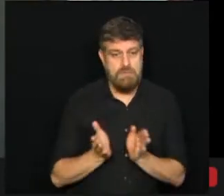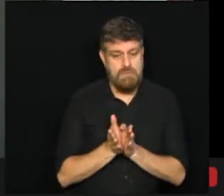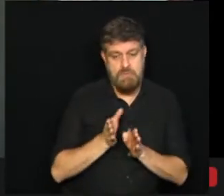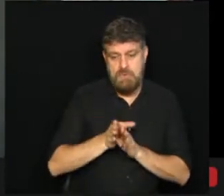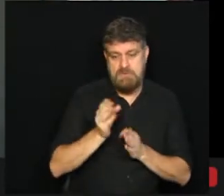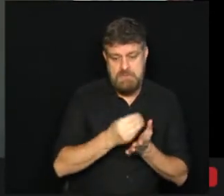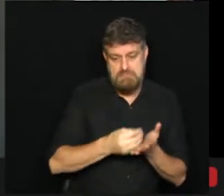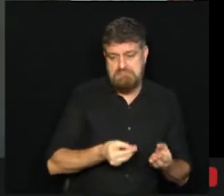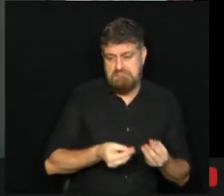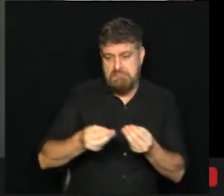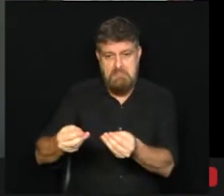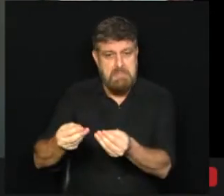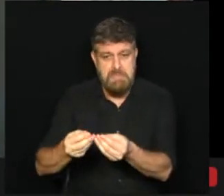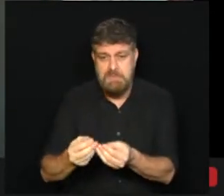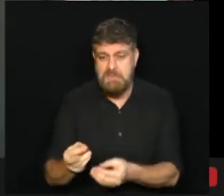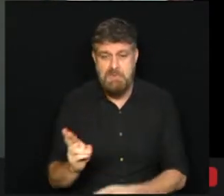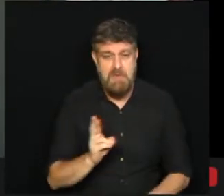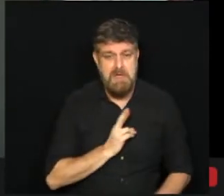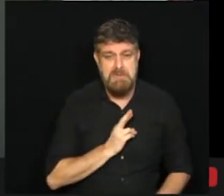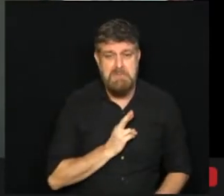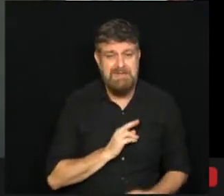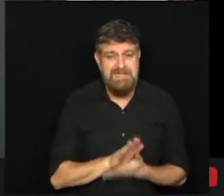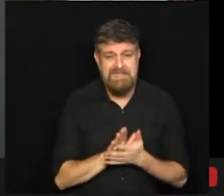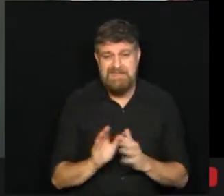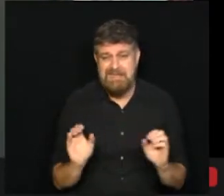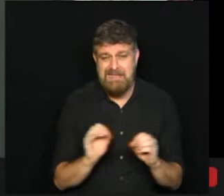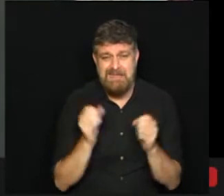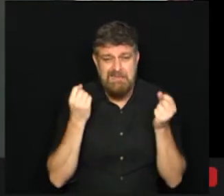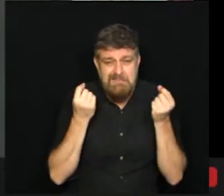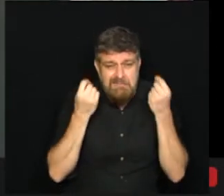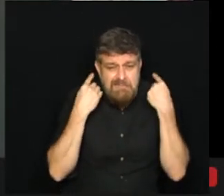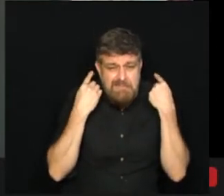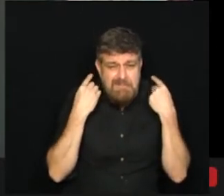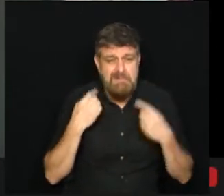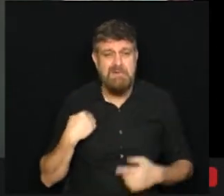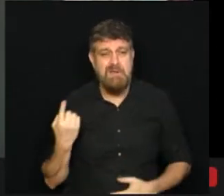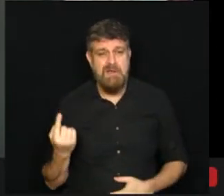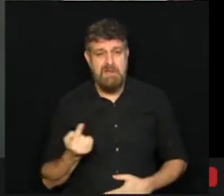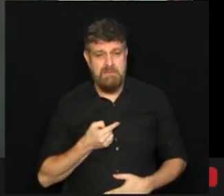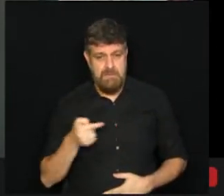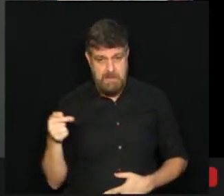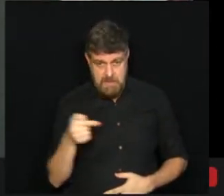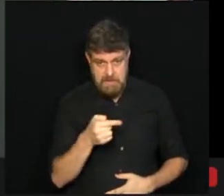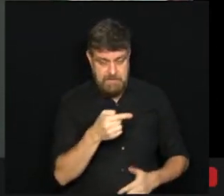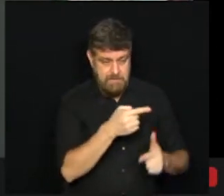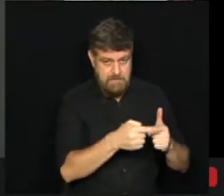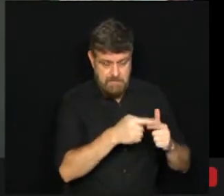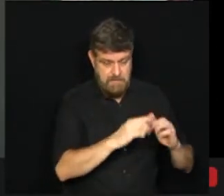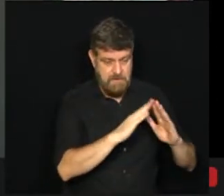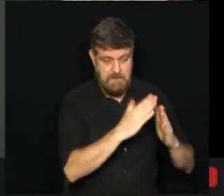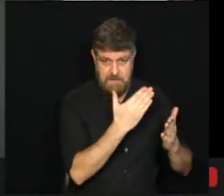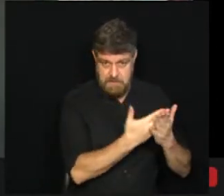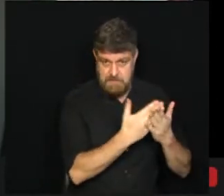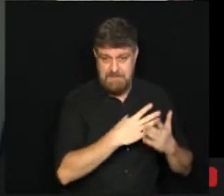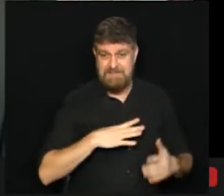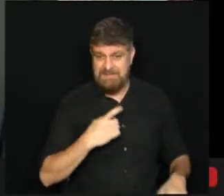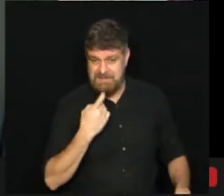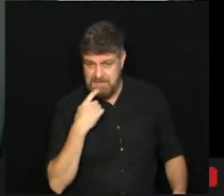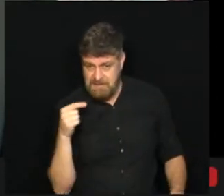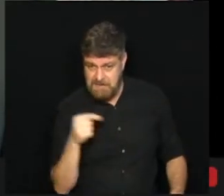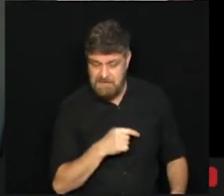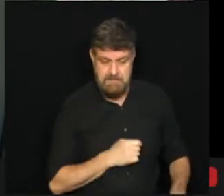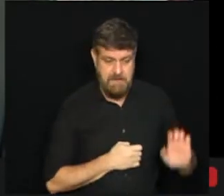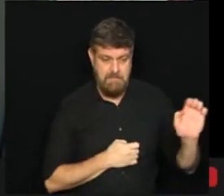Me parece que aí a gente pode iniciar por esse caso que teve repercussão e por isso mesmo ele deve ser apurado para que as